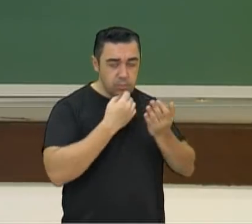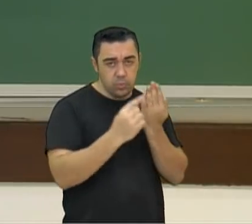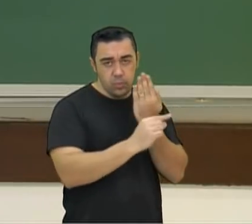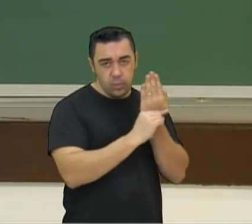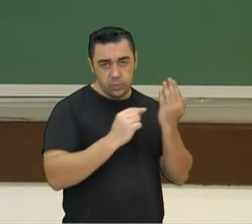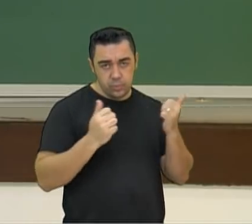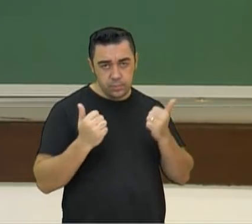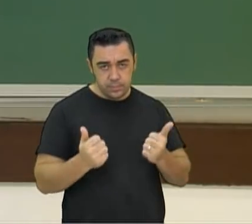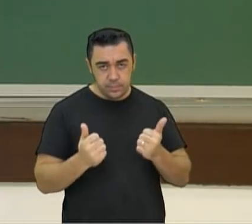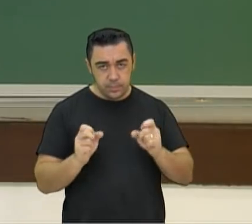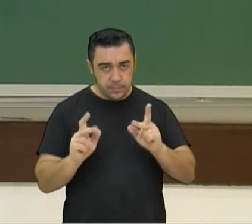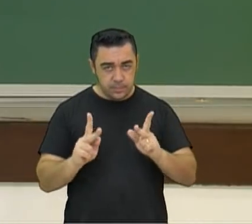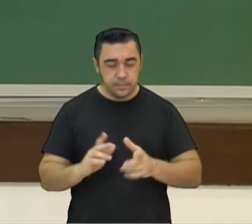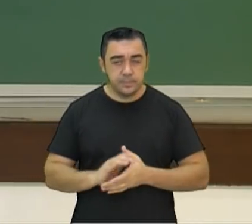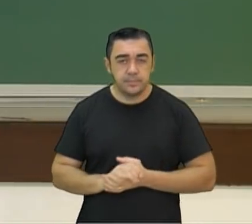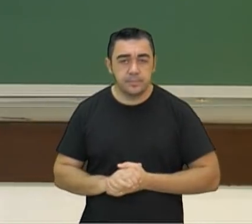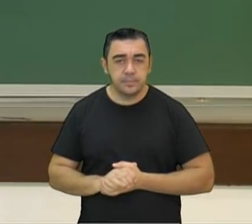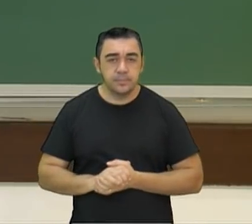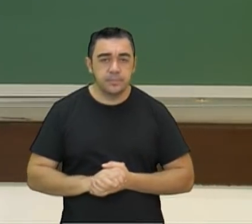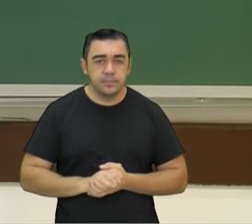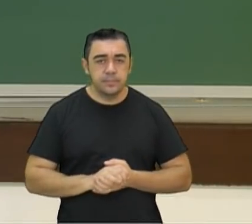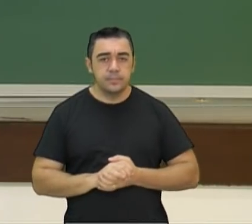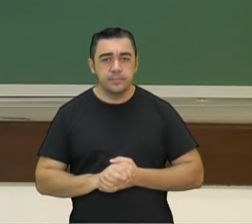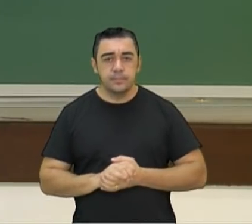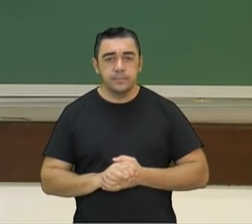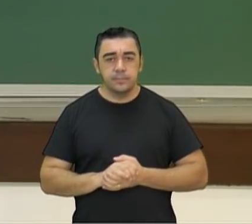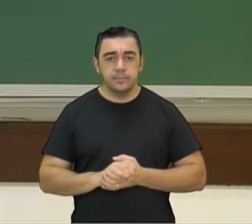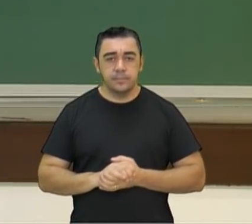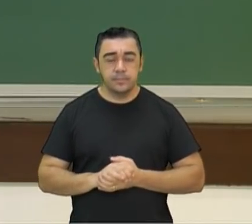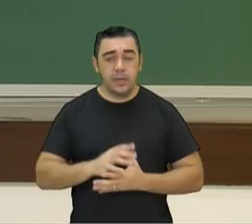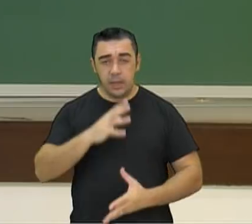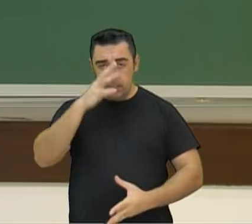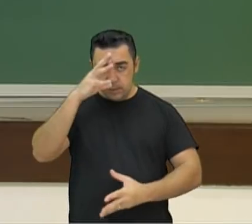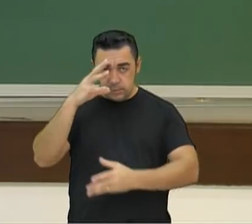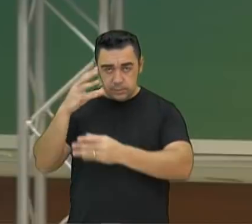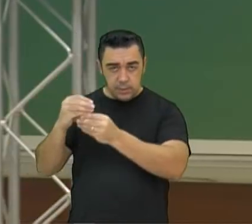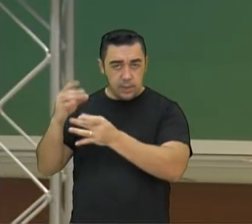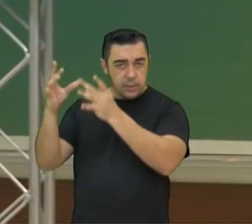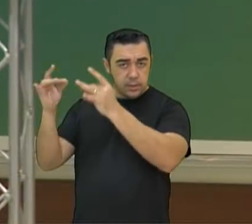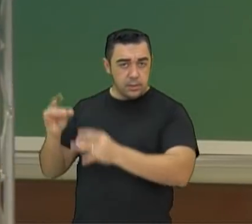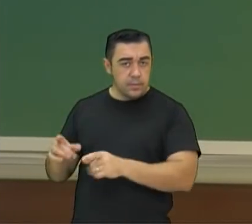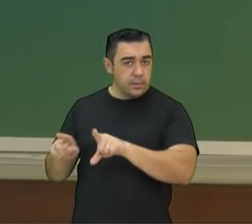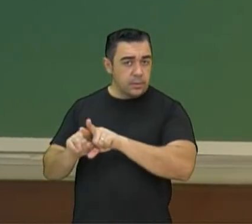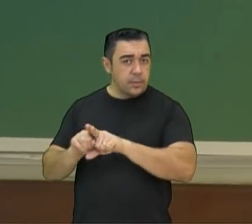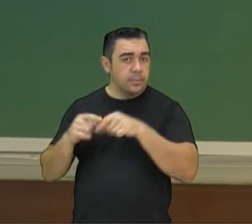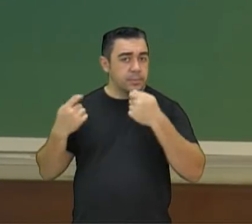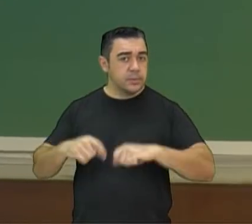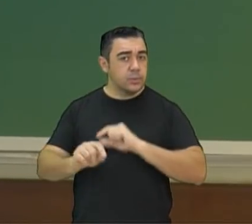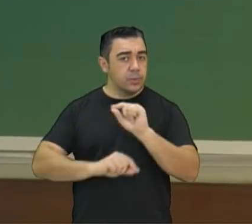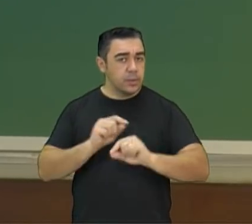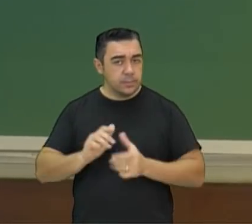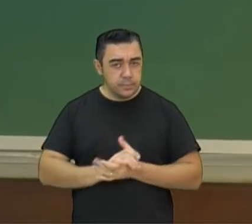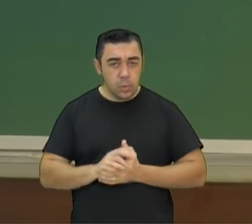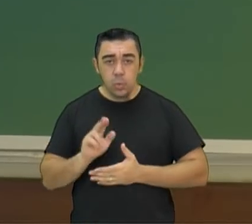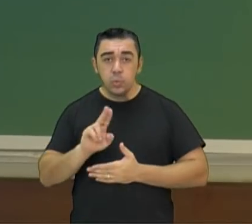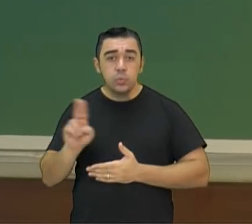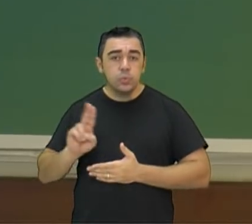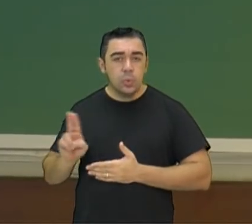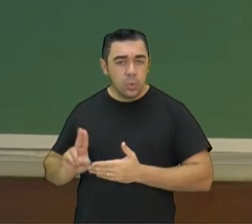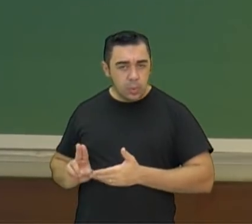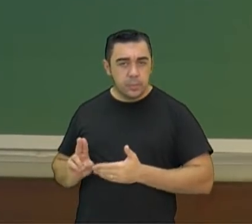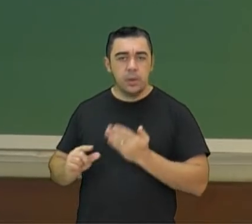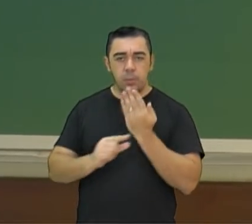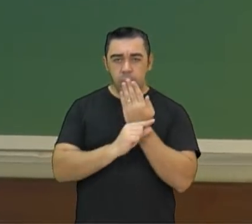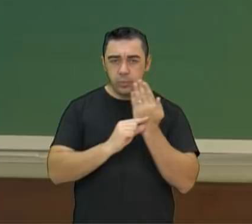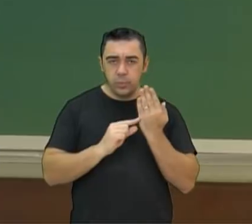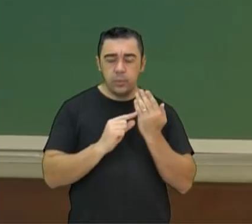opinião dele, ok? Que mais? Na resenha descritiva também deve constar o nome dos autores,